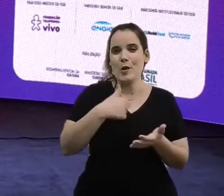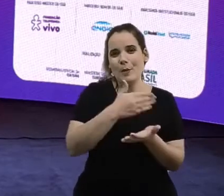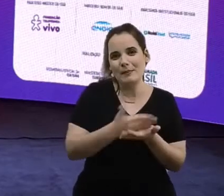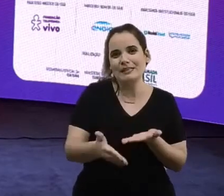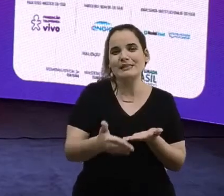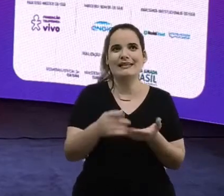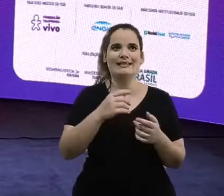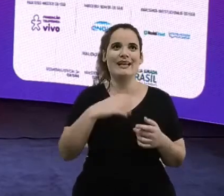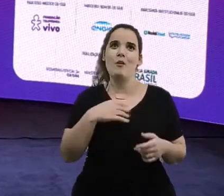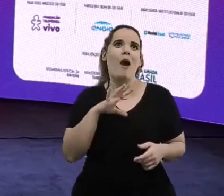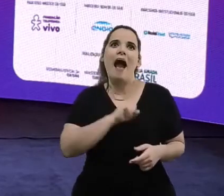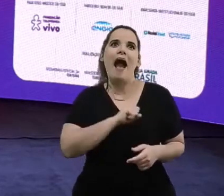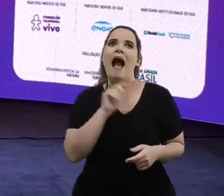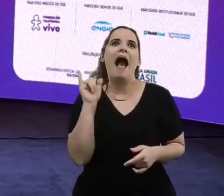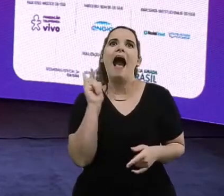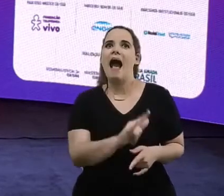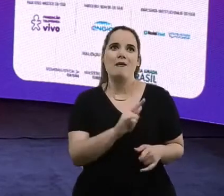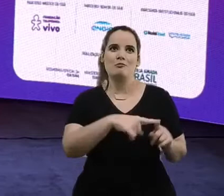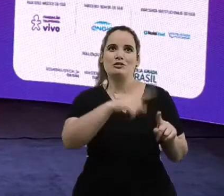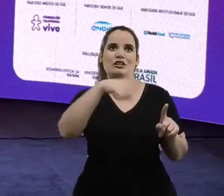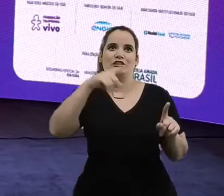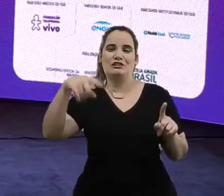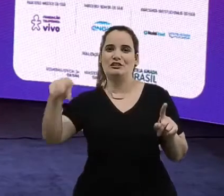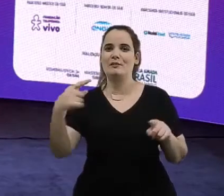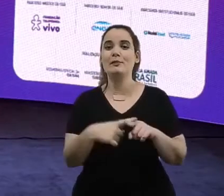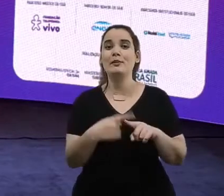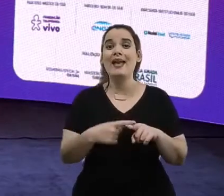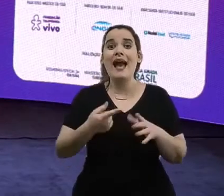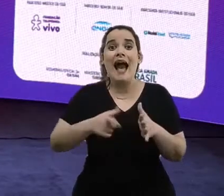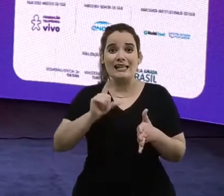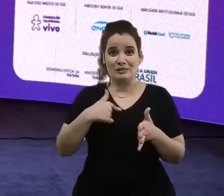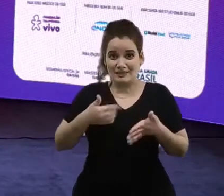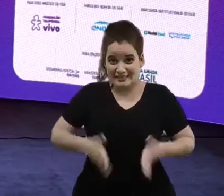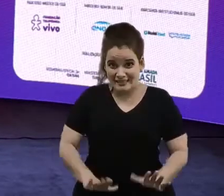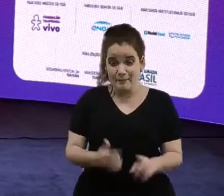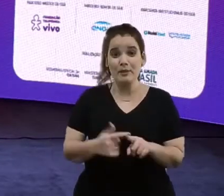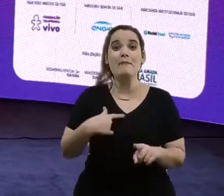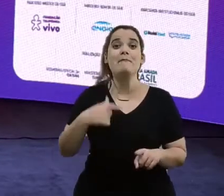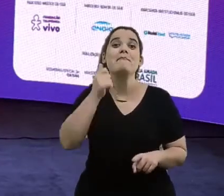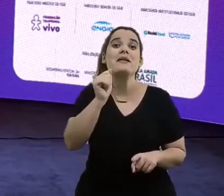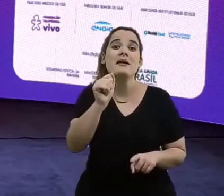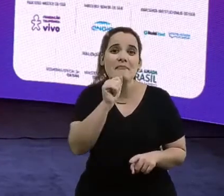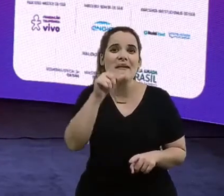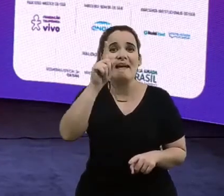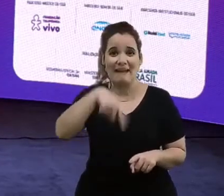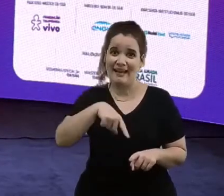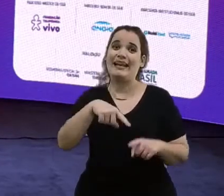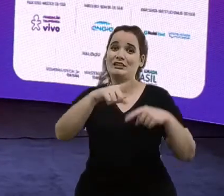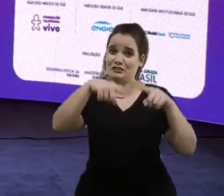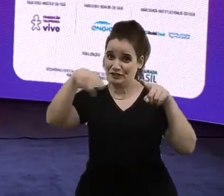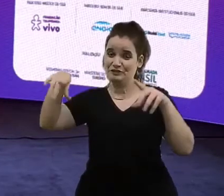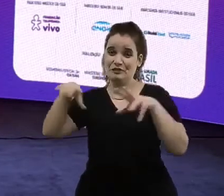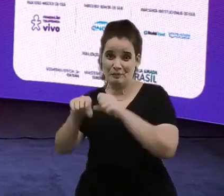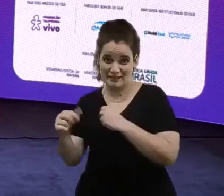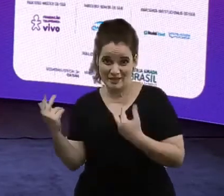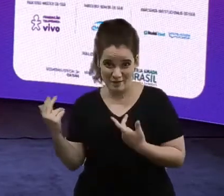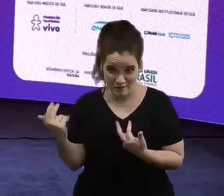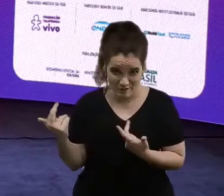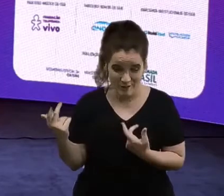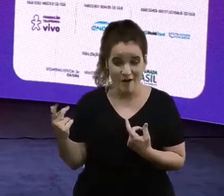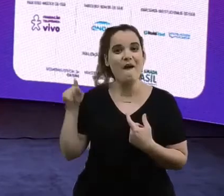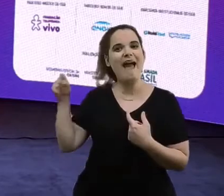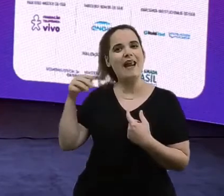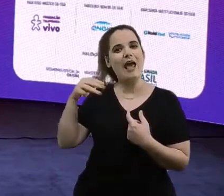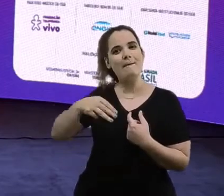até mesmo antes de eu nascer, porque a minha mãe é estatística também, inclusive é uma das mentoras do laboratório de dados para